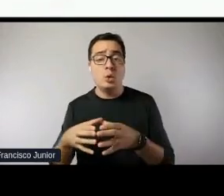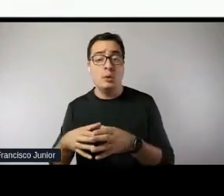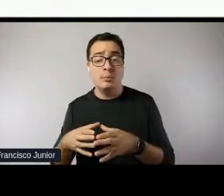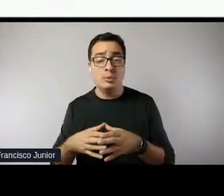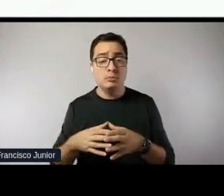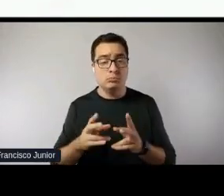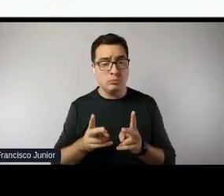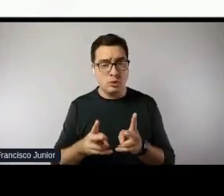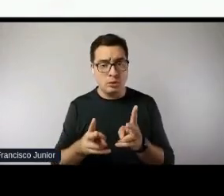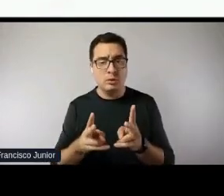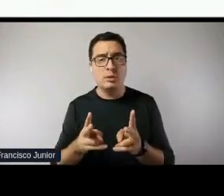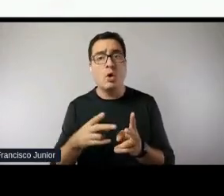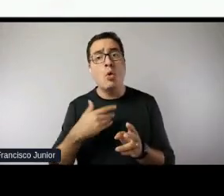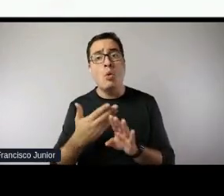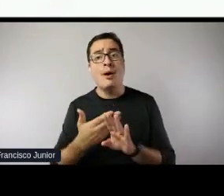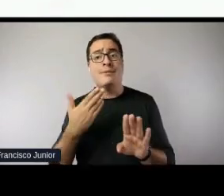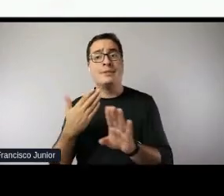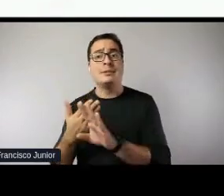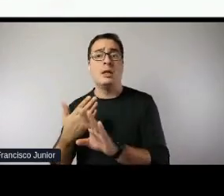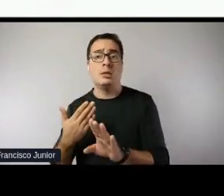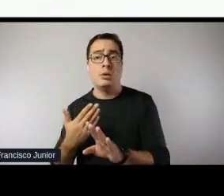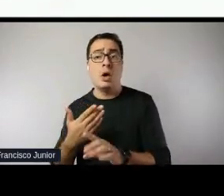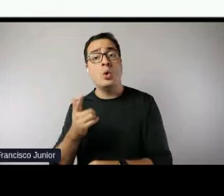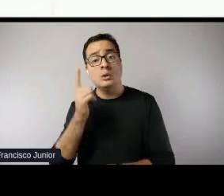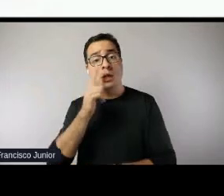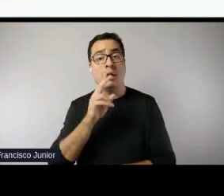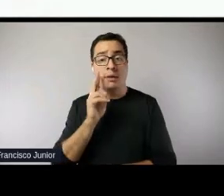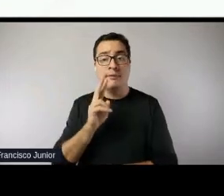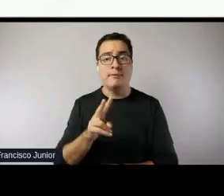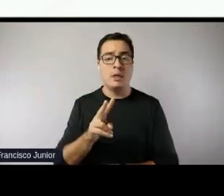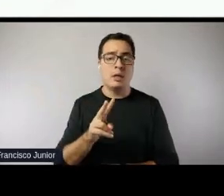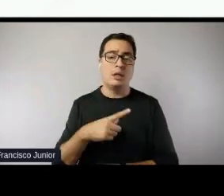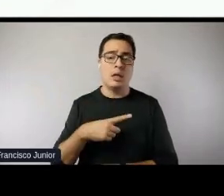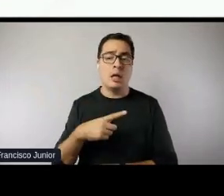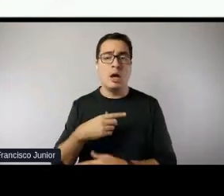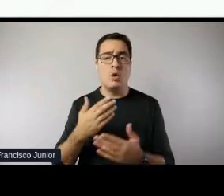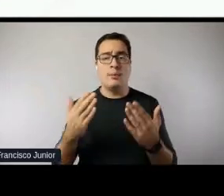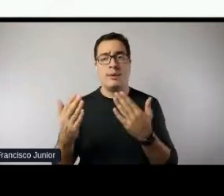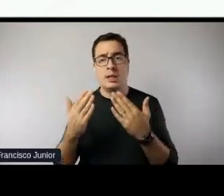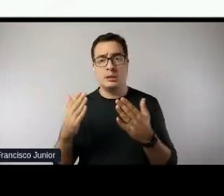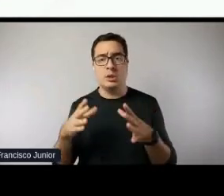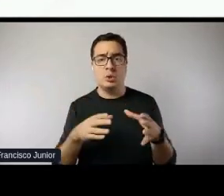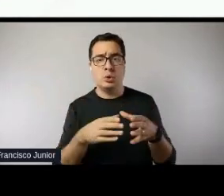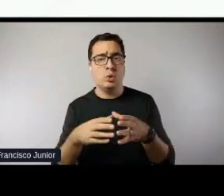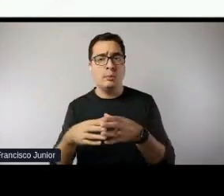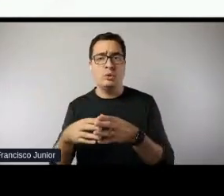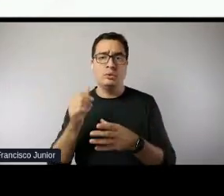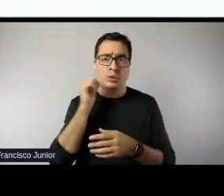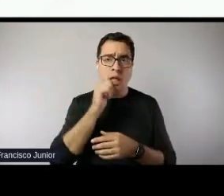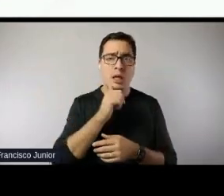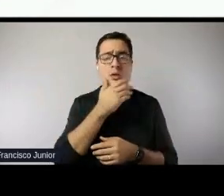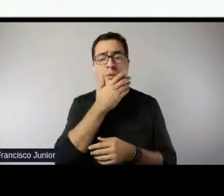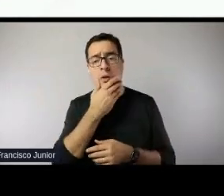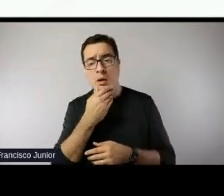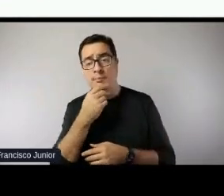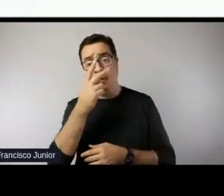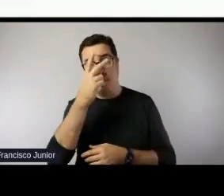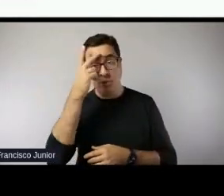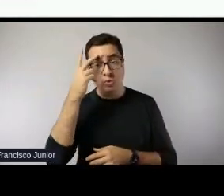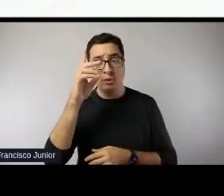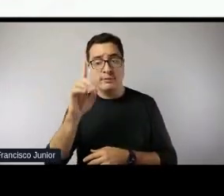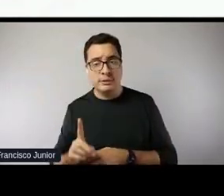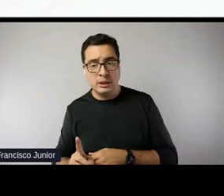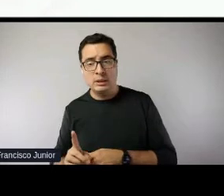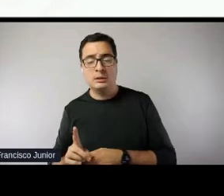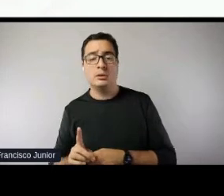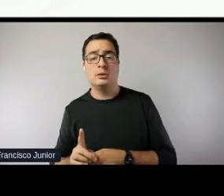se mantendo ou estão se afastando, né? E ela consegue ver aí essa comparação entre os grupos de mulheres, de homens, de pessoas com